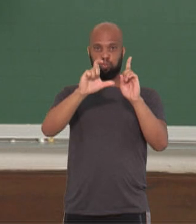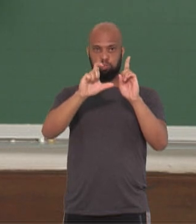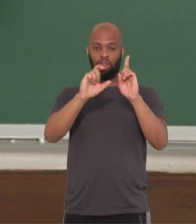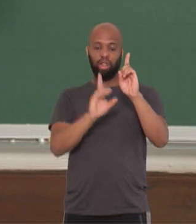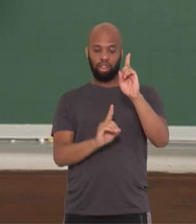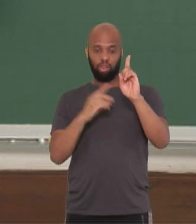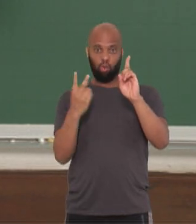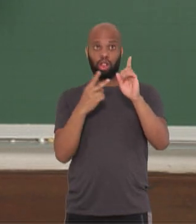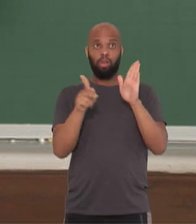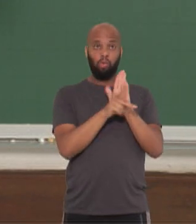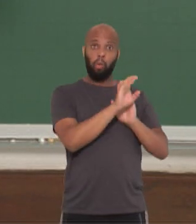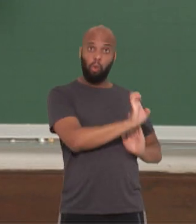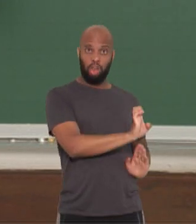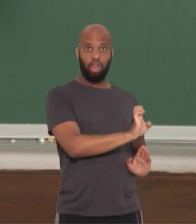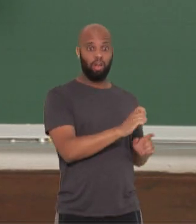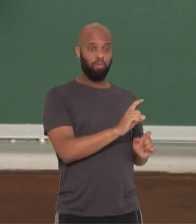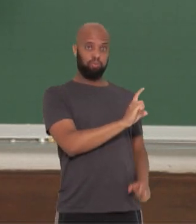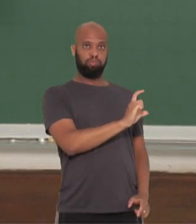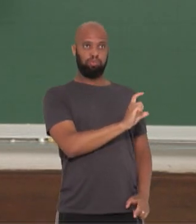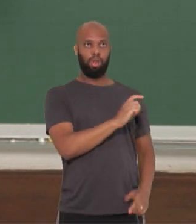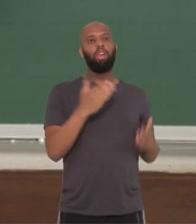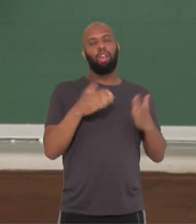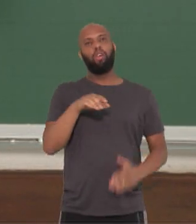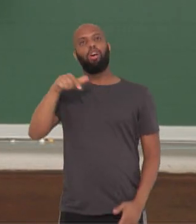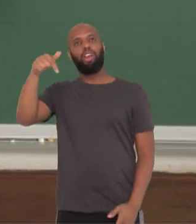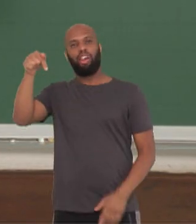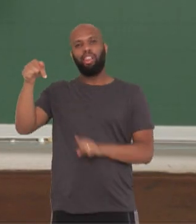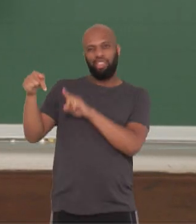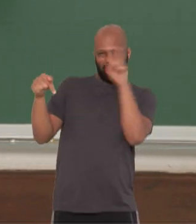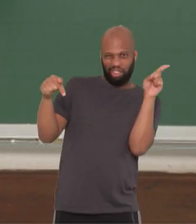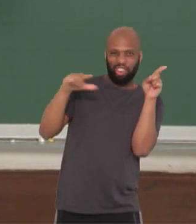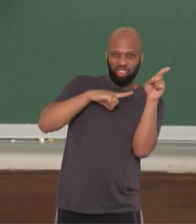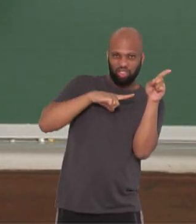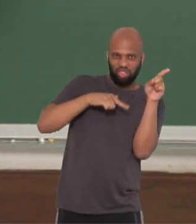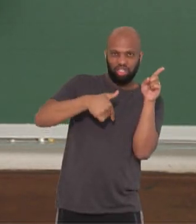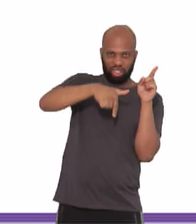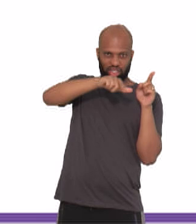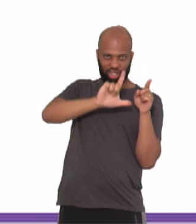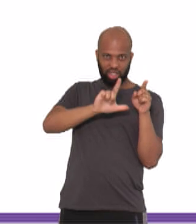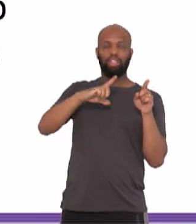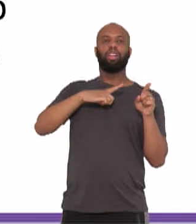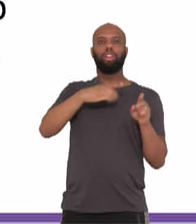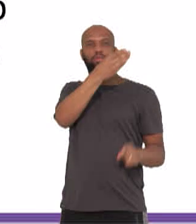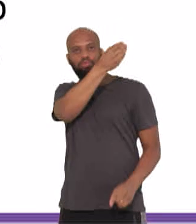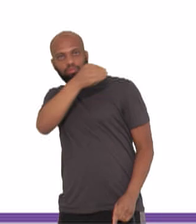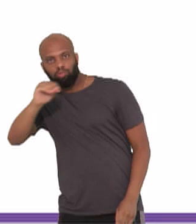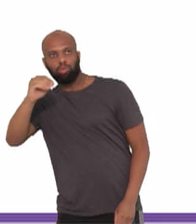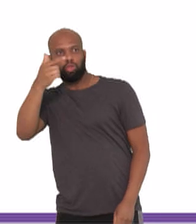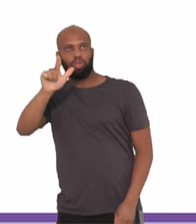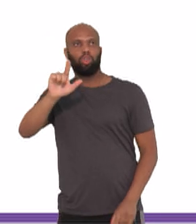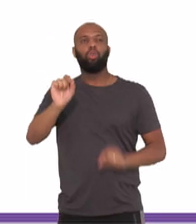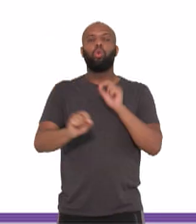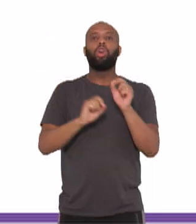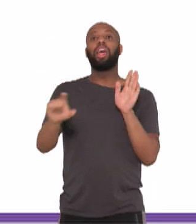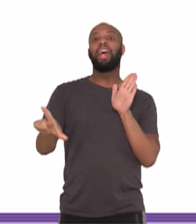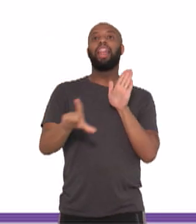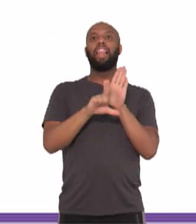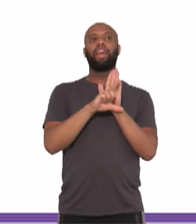quadrado, e sobra um Qzinho aqui na frente que a gente repete, ó, de modo que você tem a chamada lei de